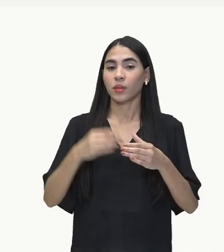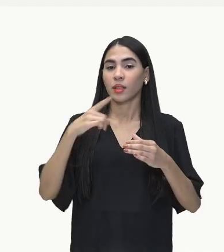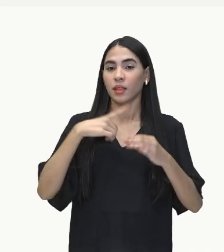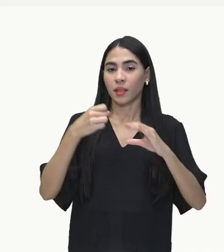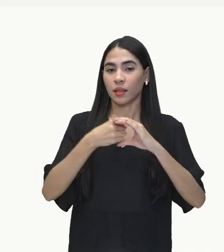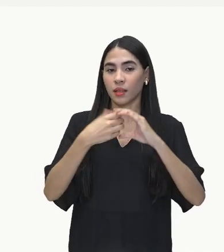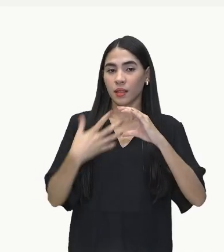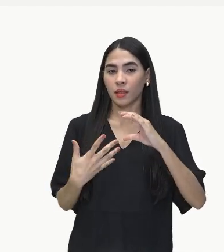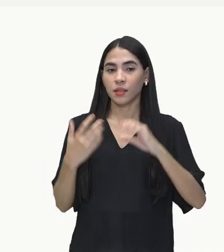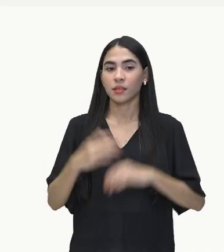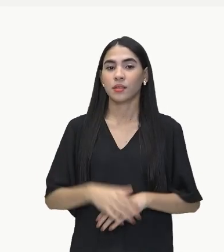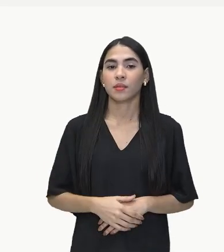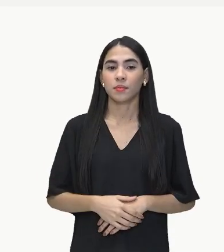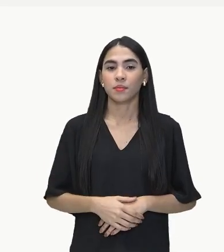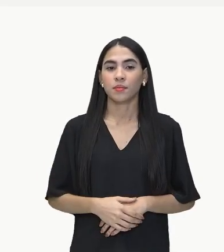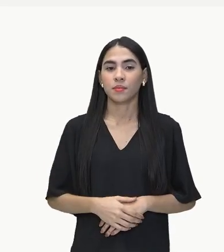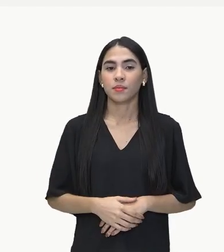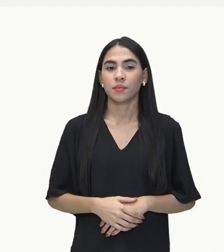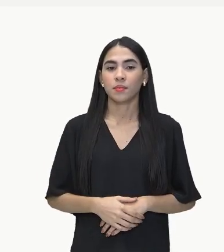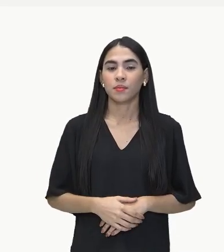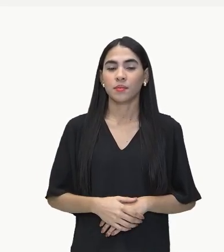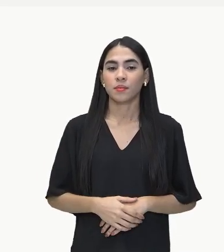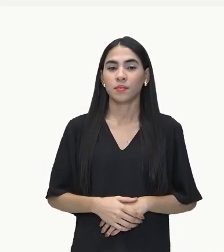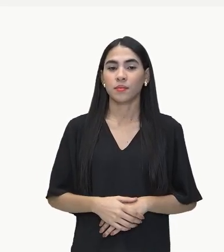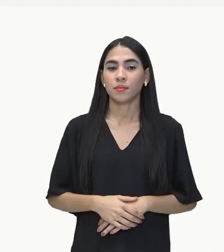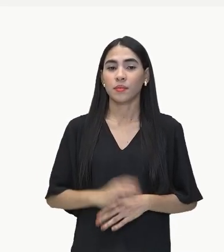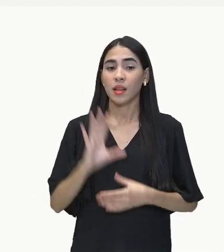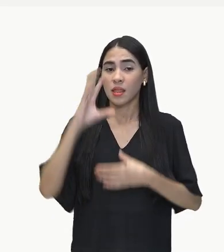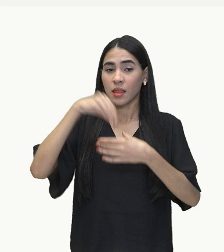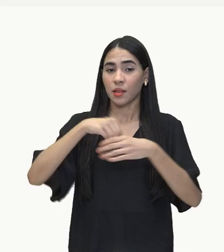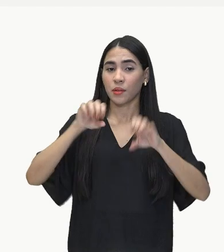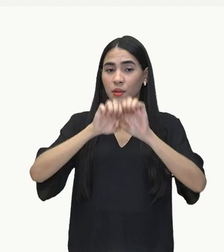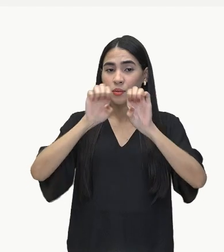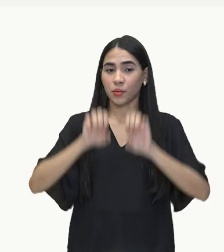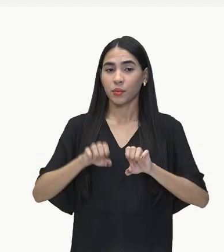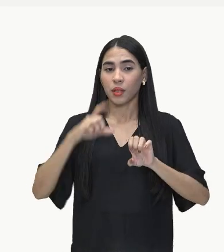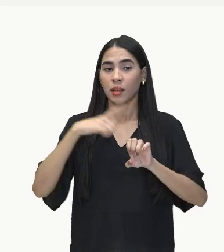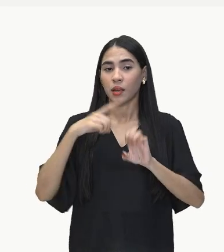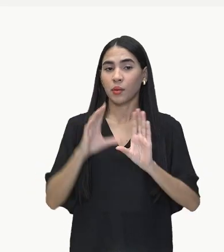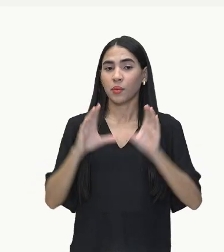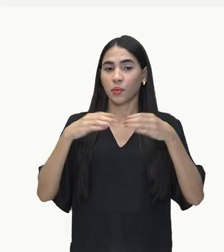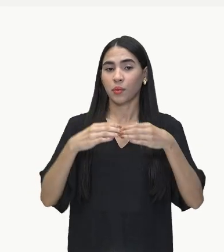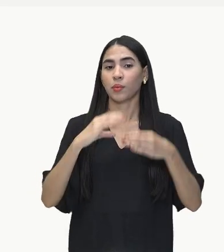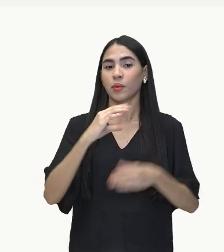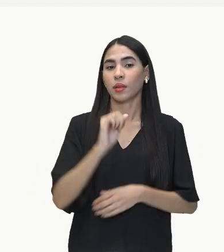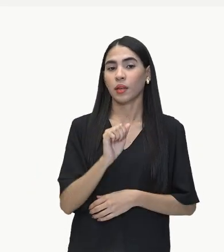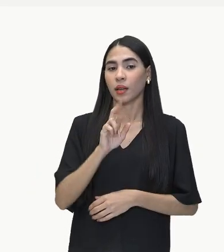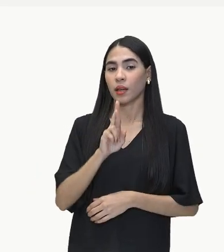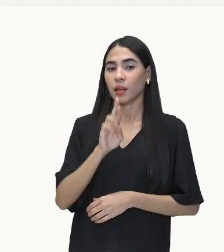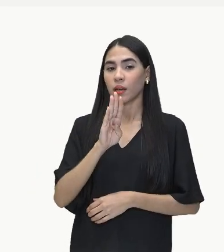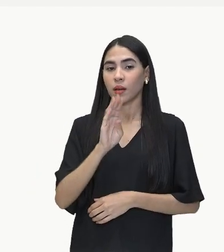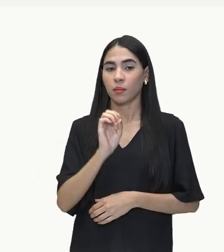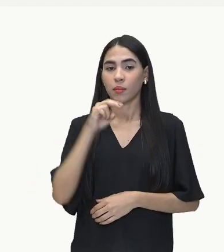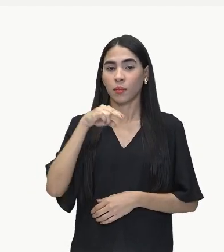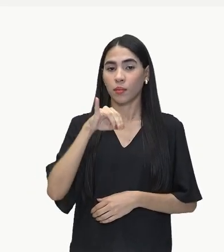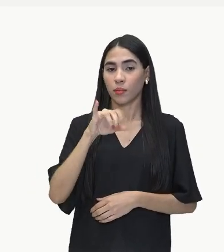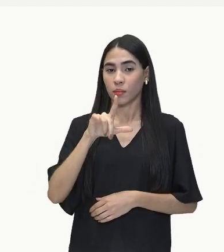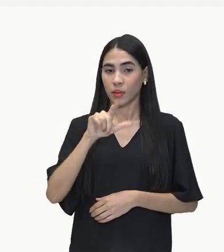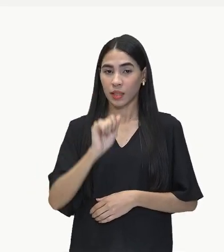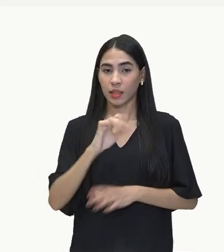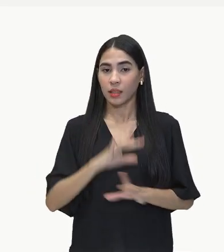caracterizados pela presença do grupo carbonila